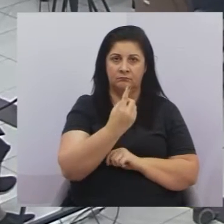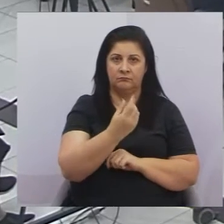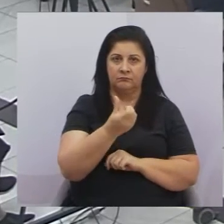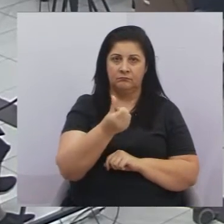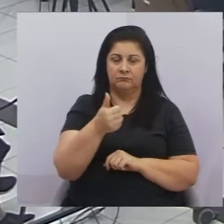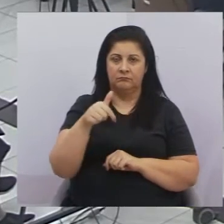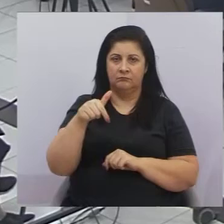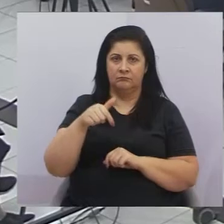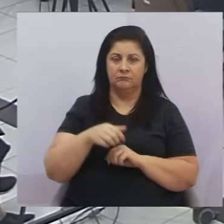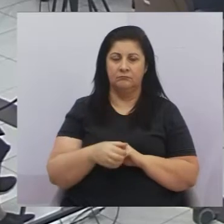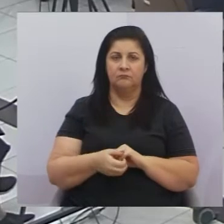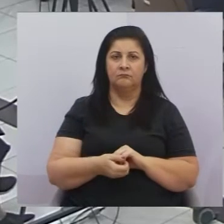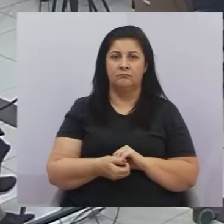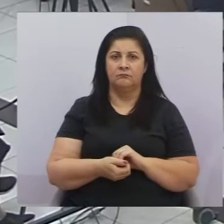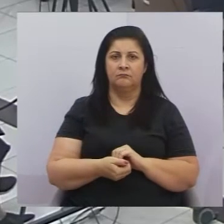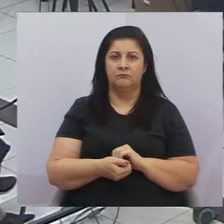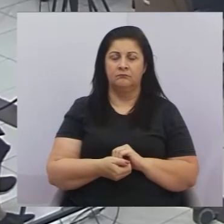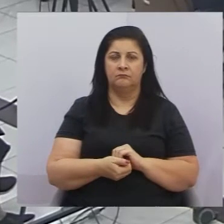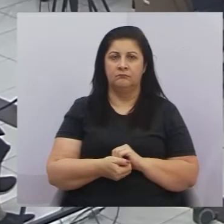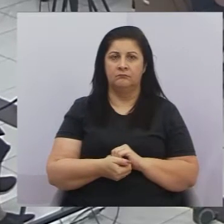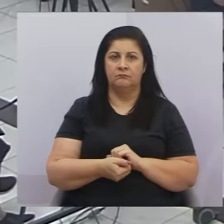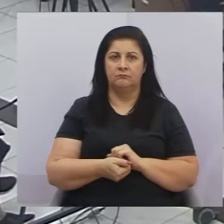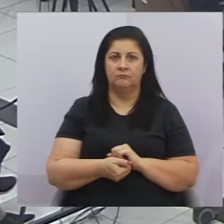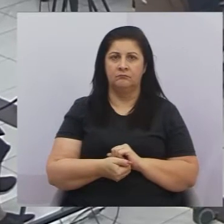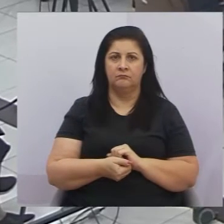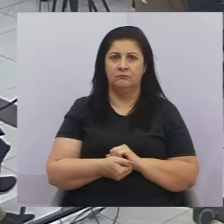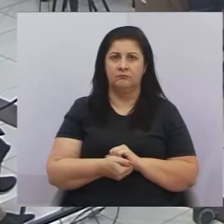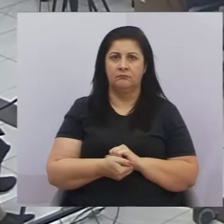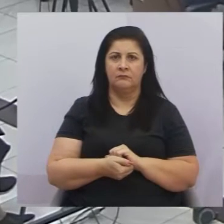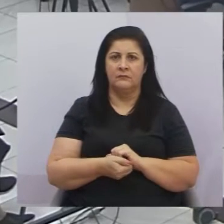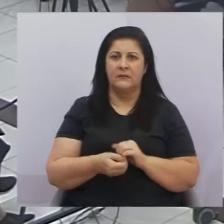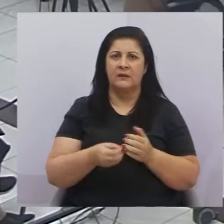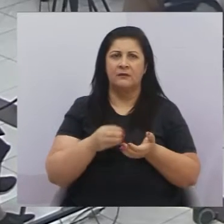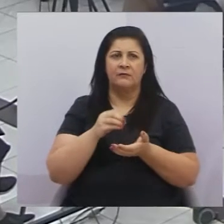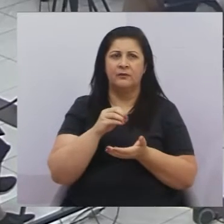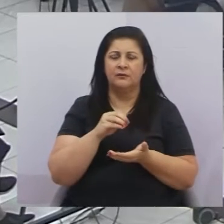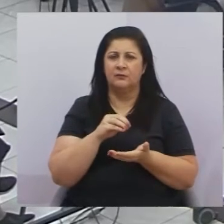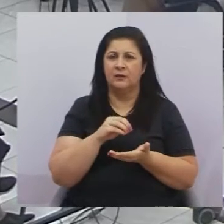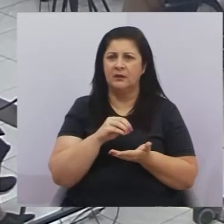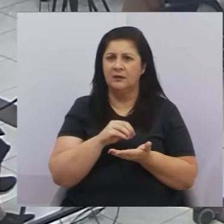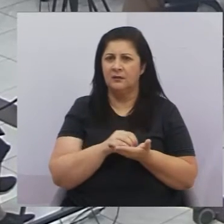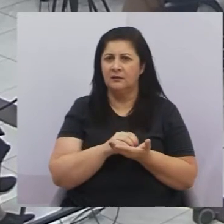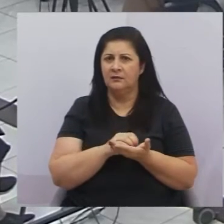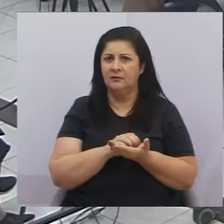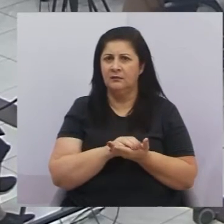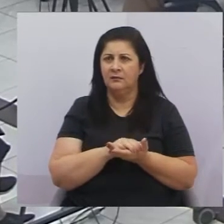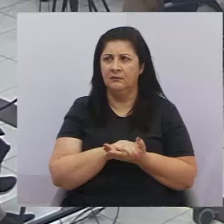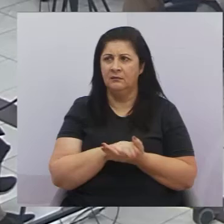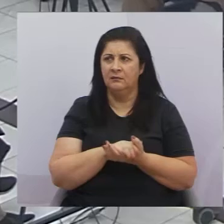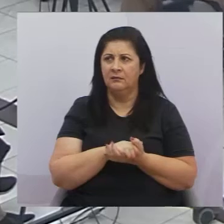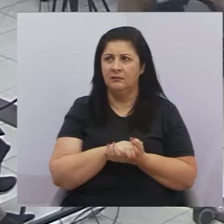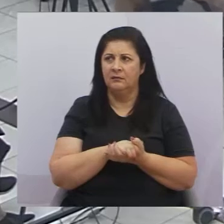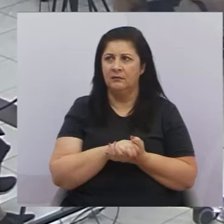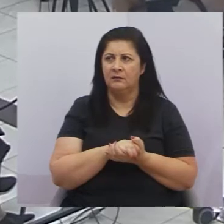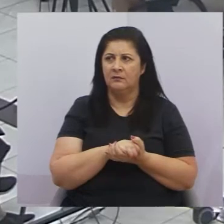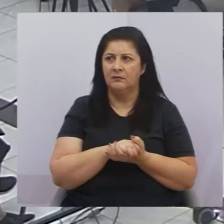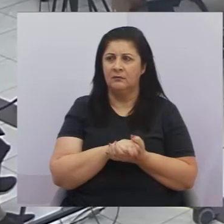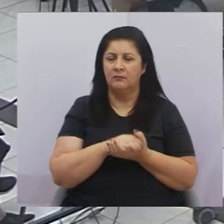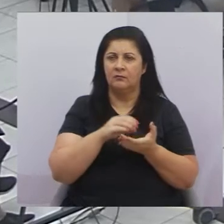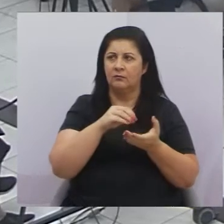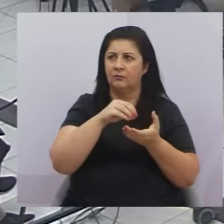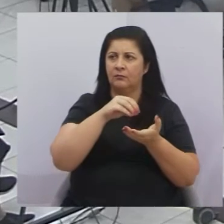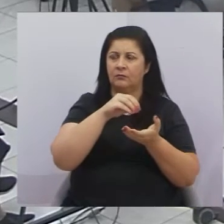167. Refere-se à falta de rede de esgoto no bairro Estância Porto Velho. Foi no começo da escola ali da rua. Considerando que esse